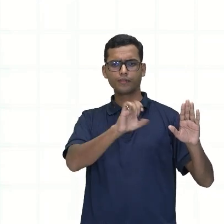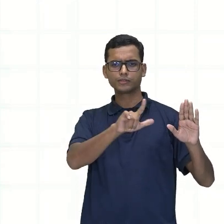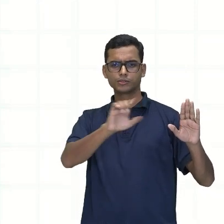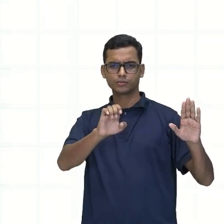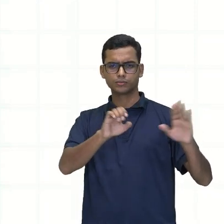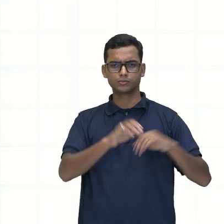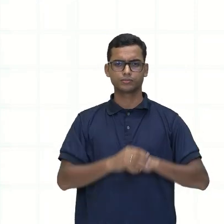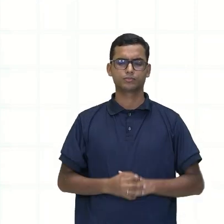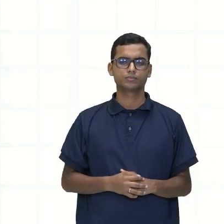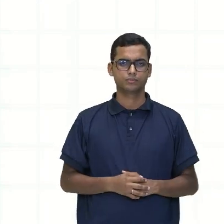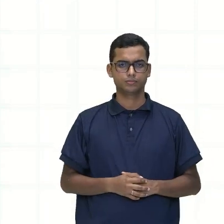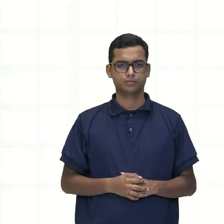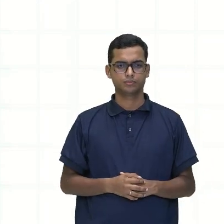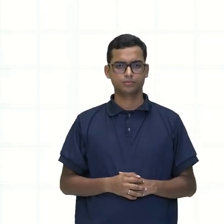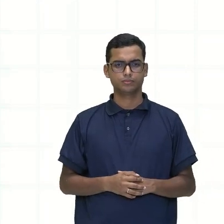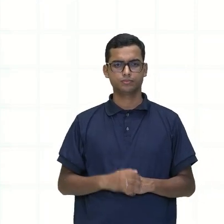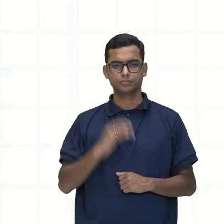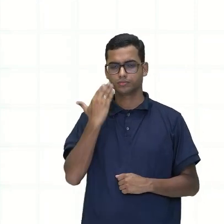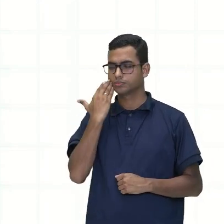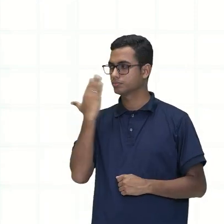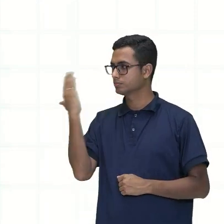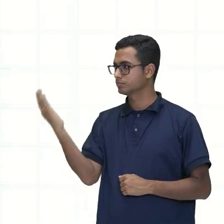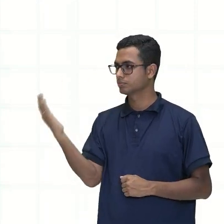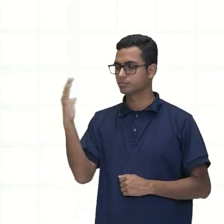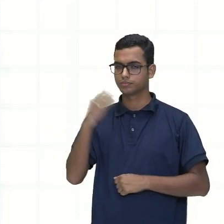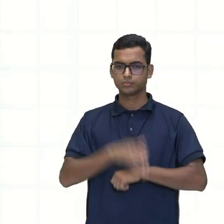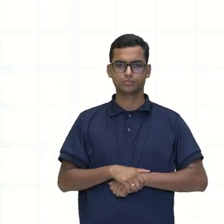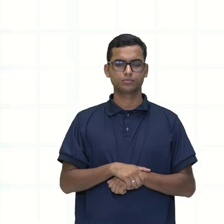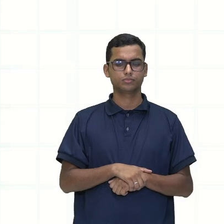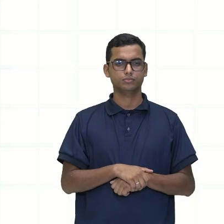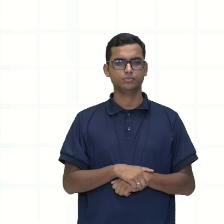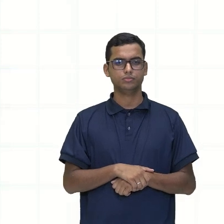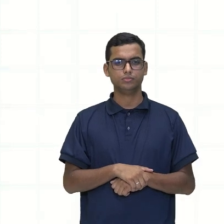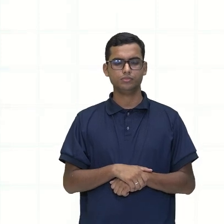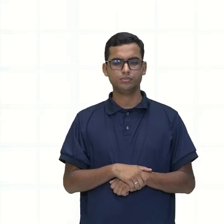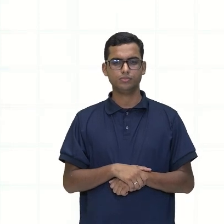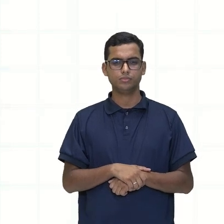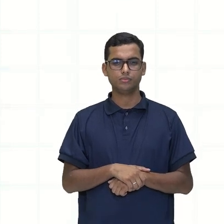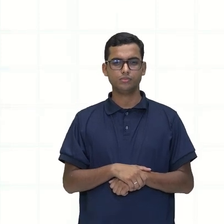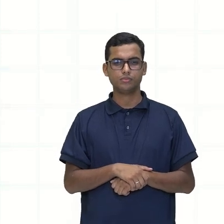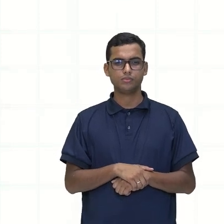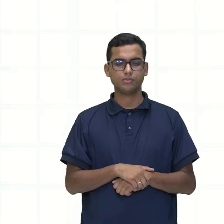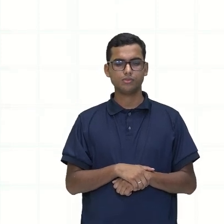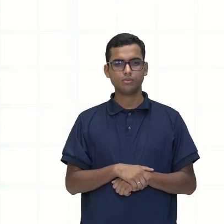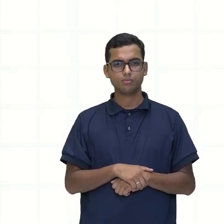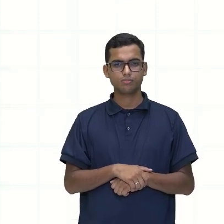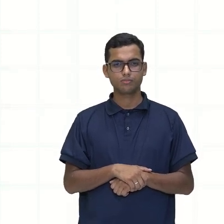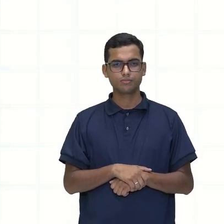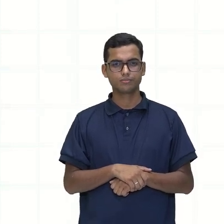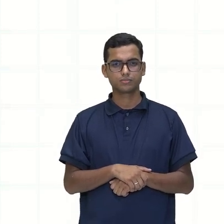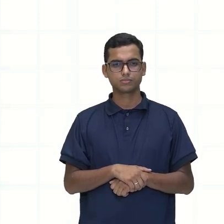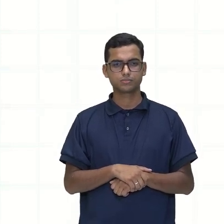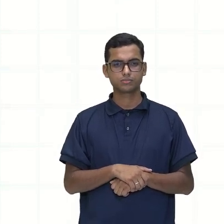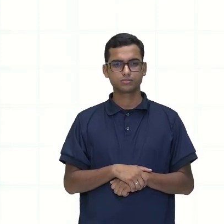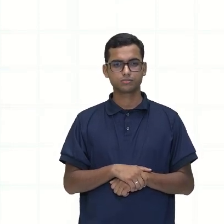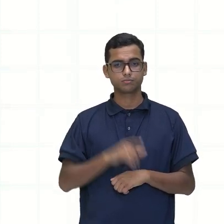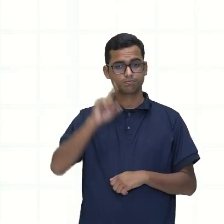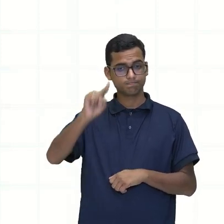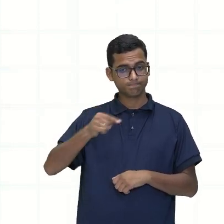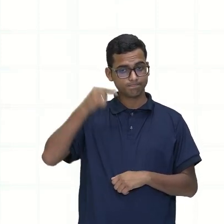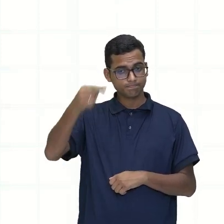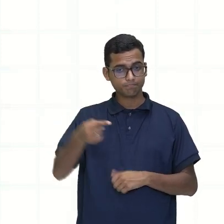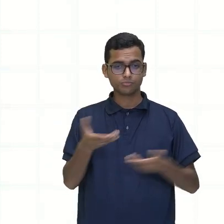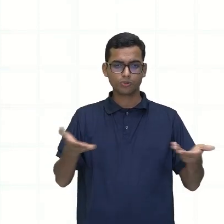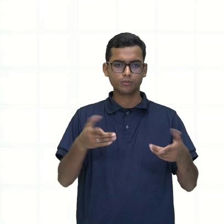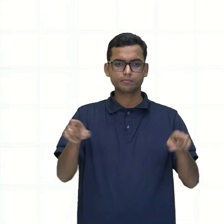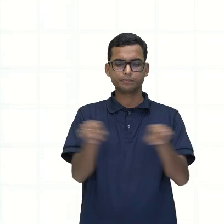certo? Então, esse é o significado do pronome com função de objeto him. O próximo aqui do lado é